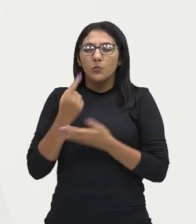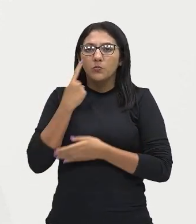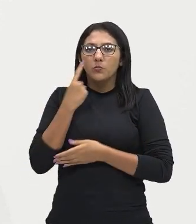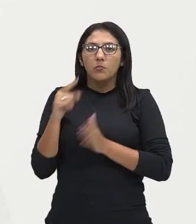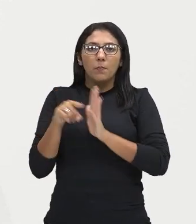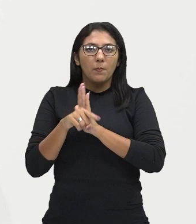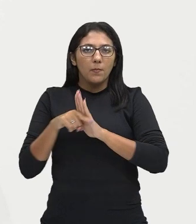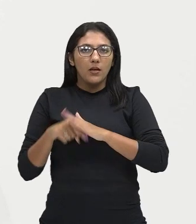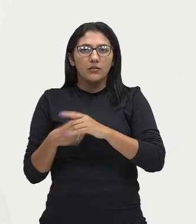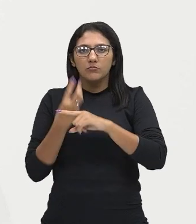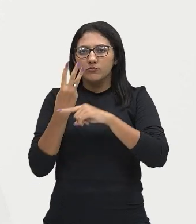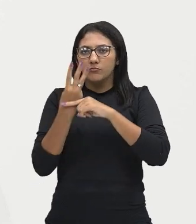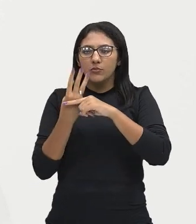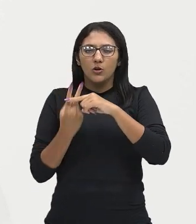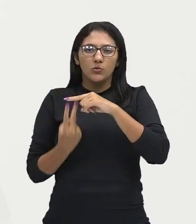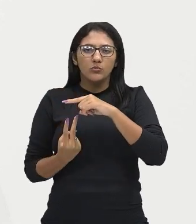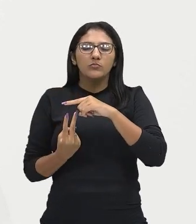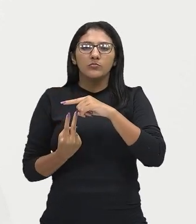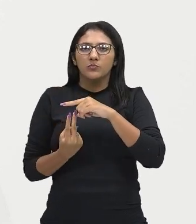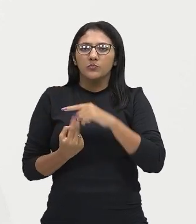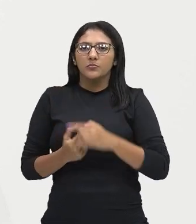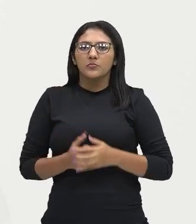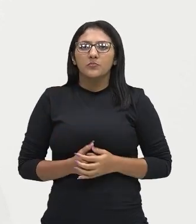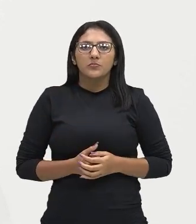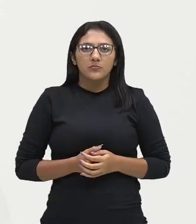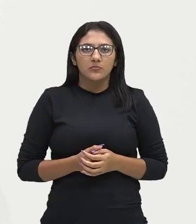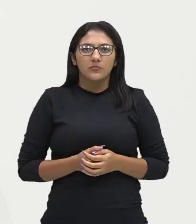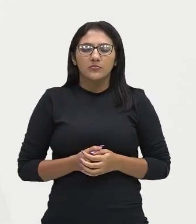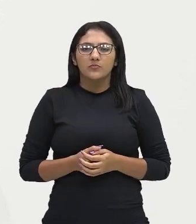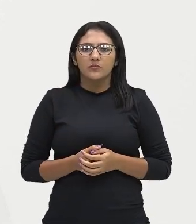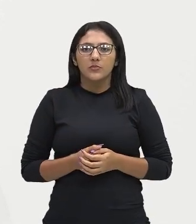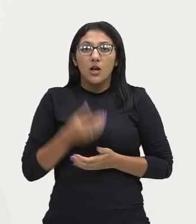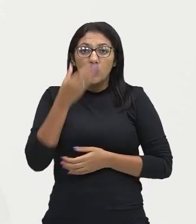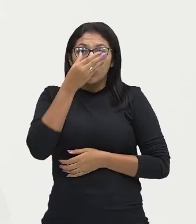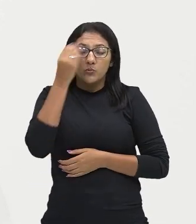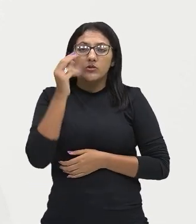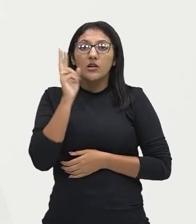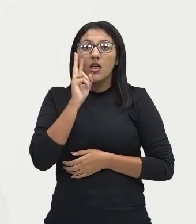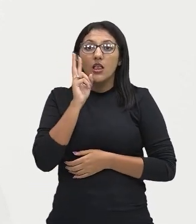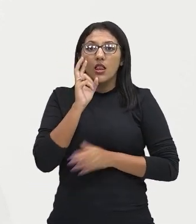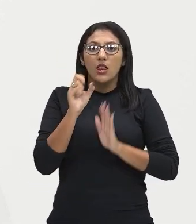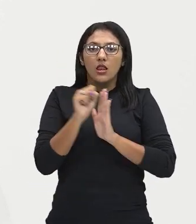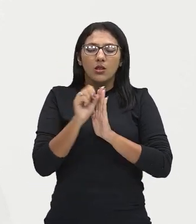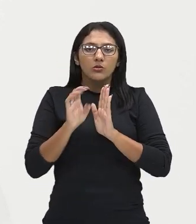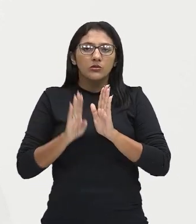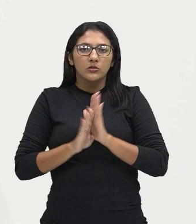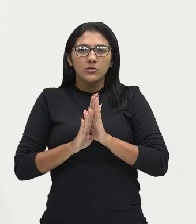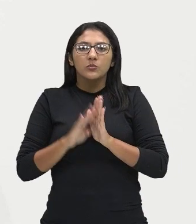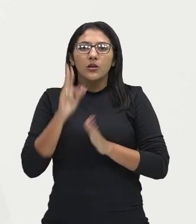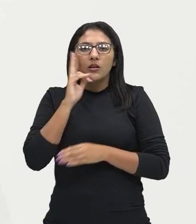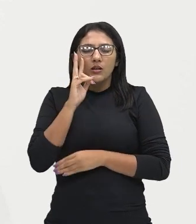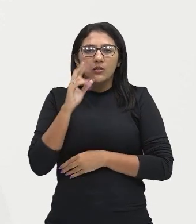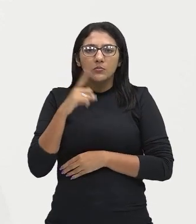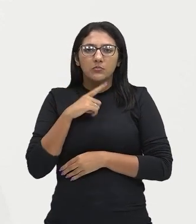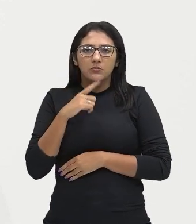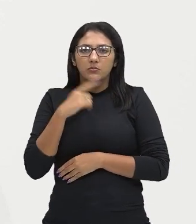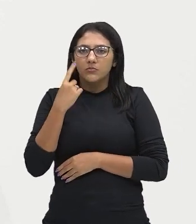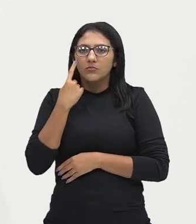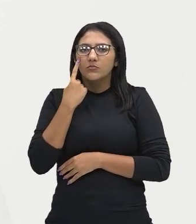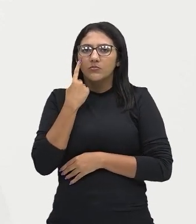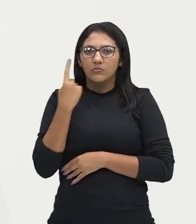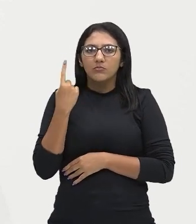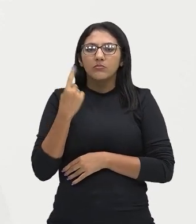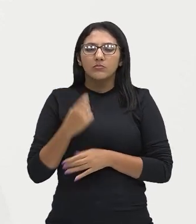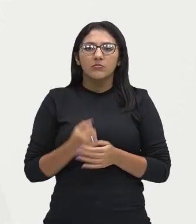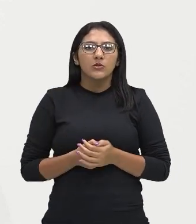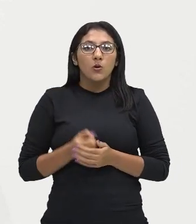sobre 2. Beleza? Aí, ó, não esquece do sinal, pessoal. Perceba que nós temos uma multiplicação aqui, ó, de